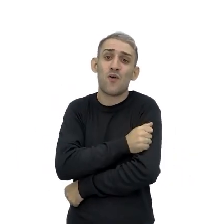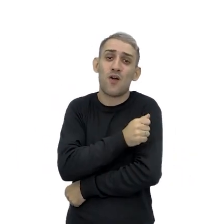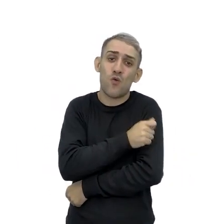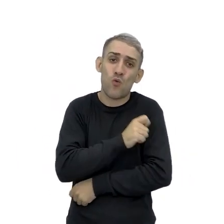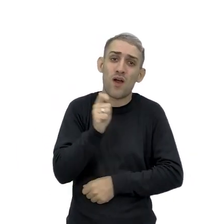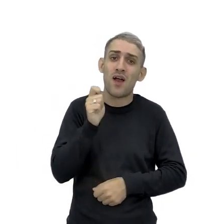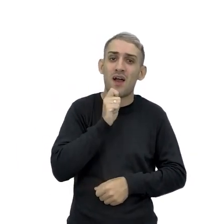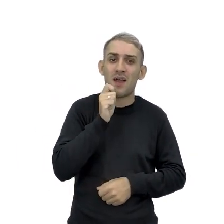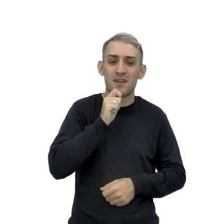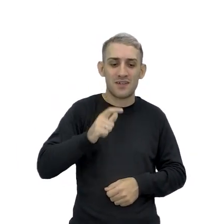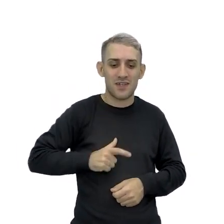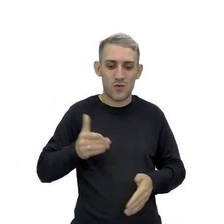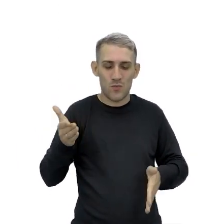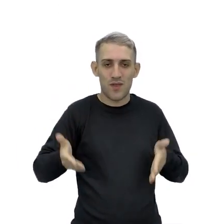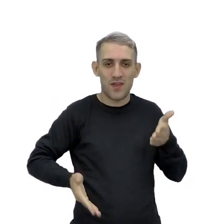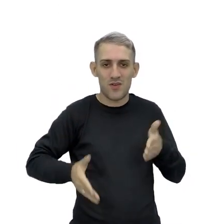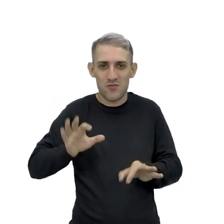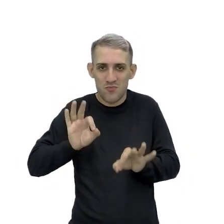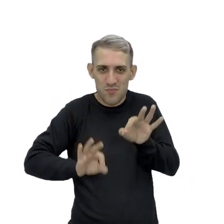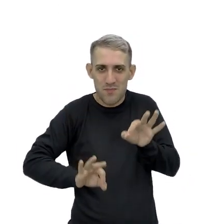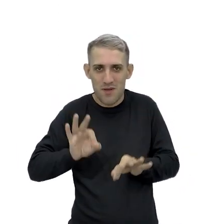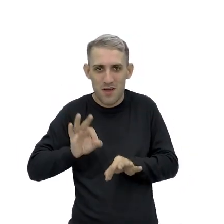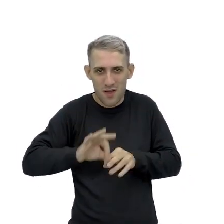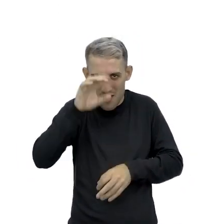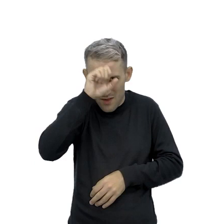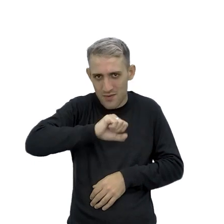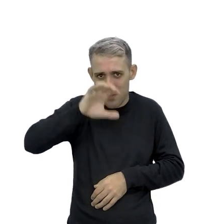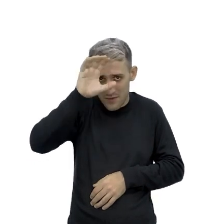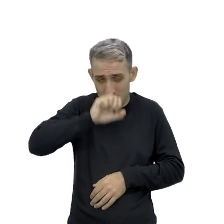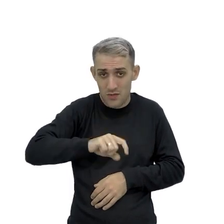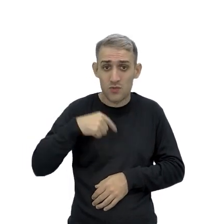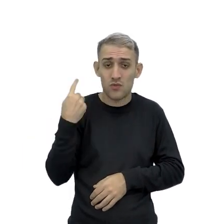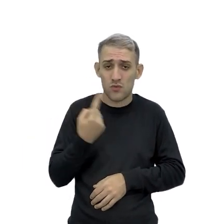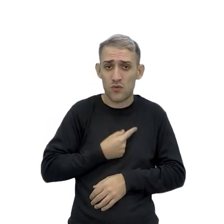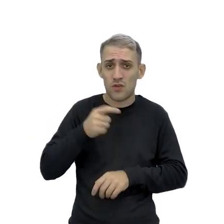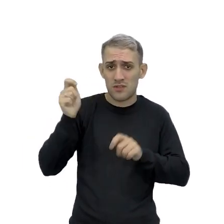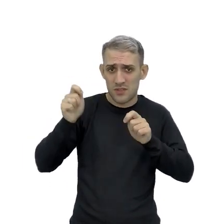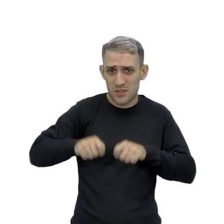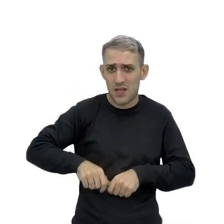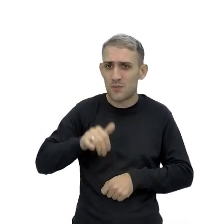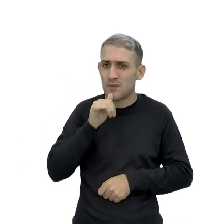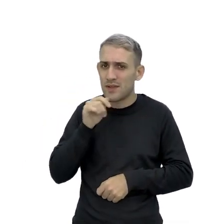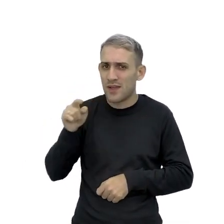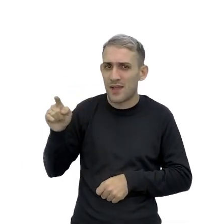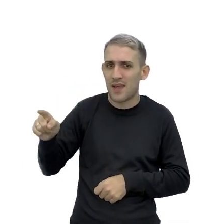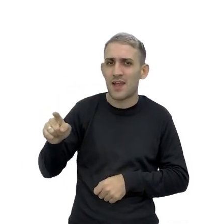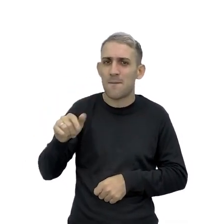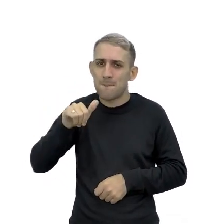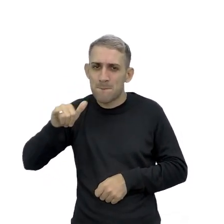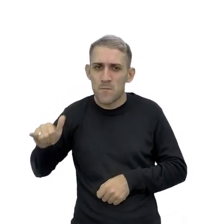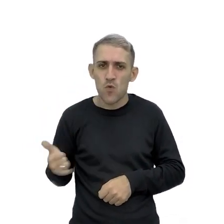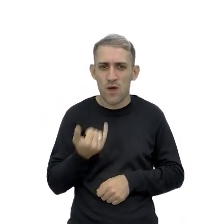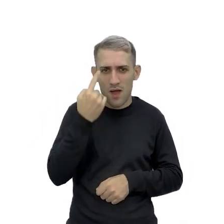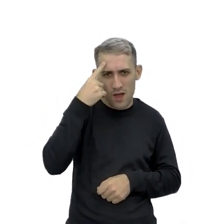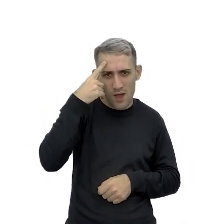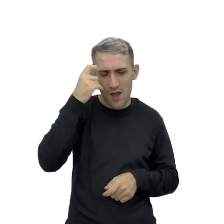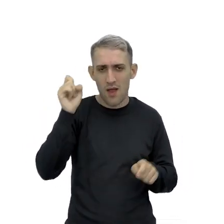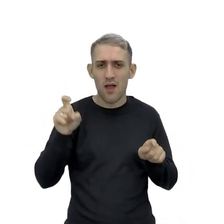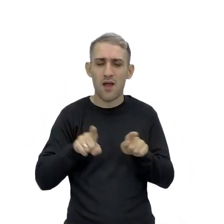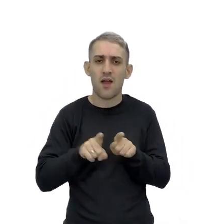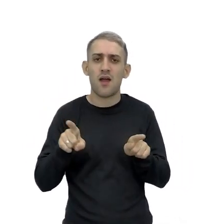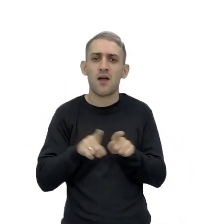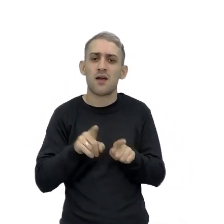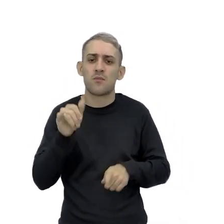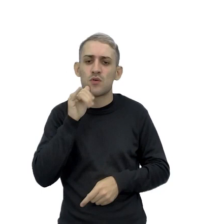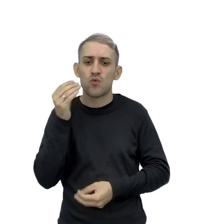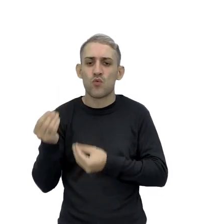nesse processo de construção. Então, quando você possibilita ao aluno explorar as suas ideias, explorar